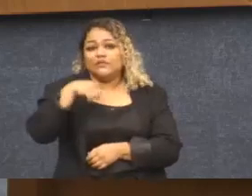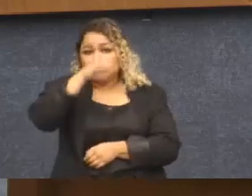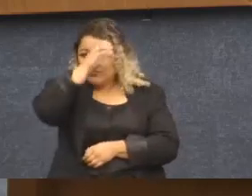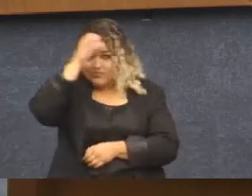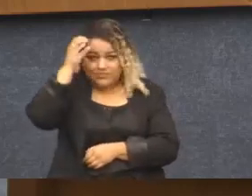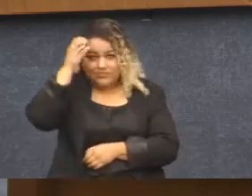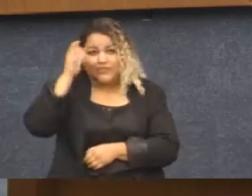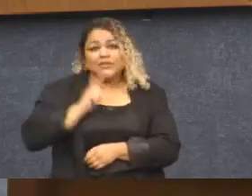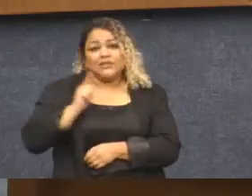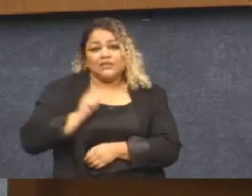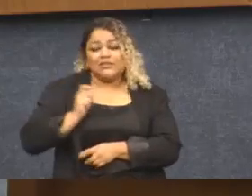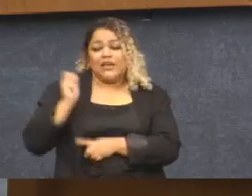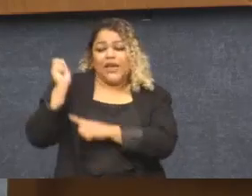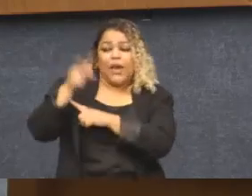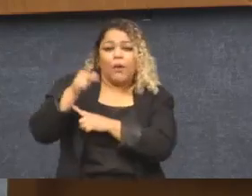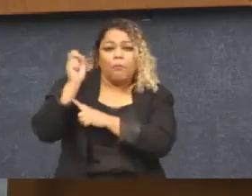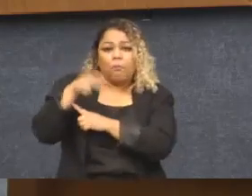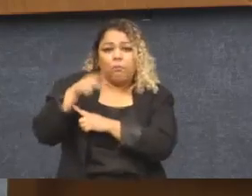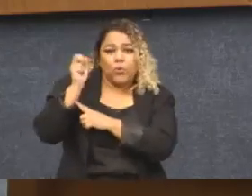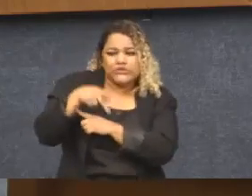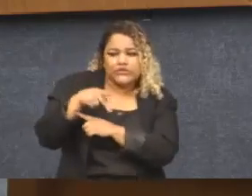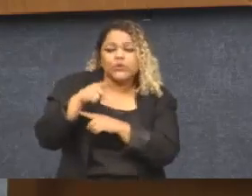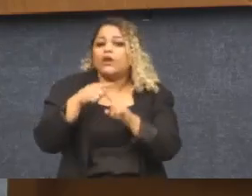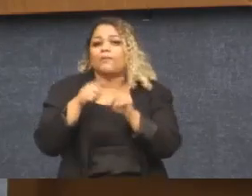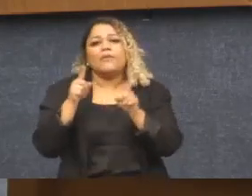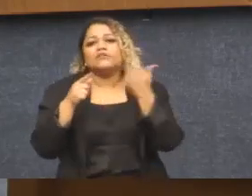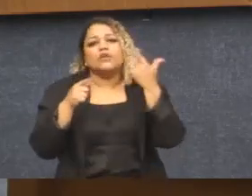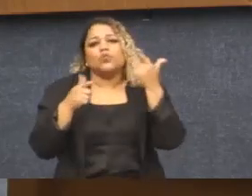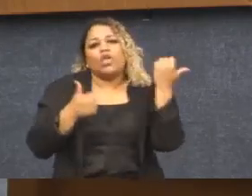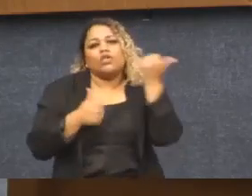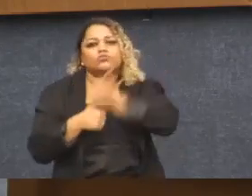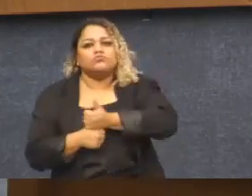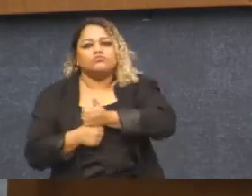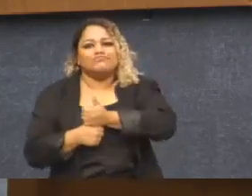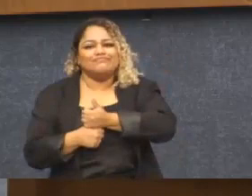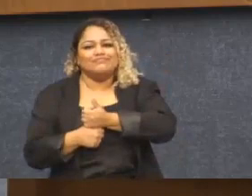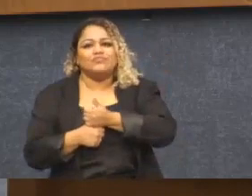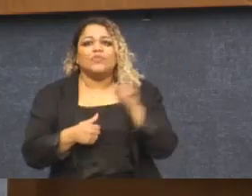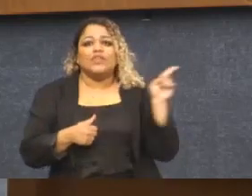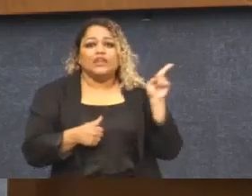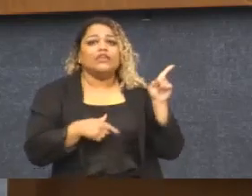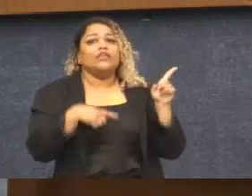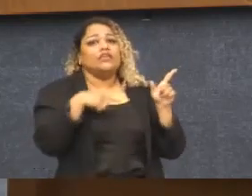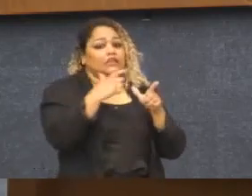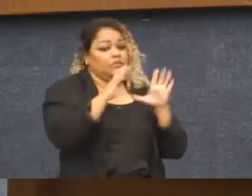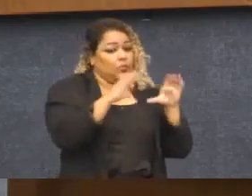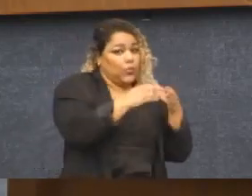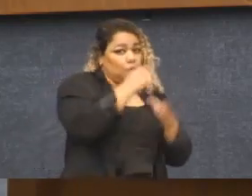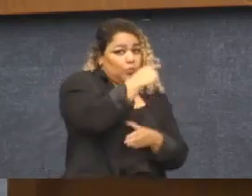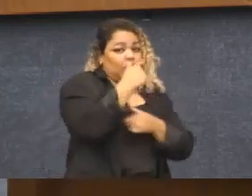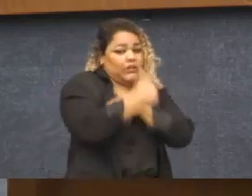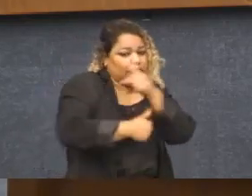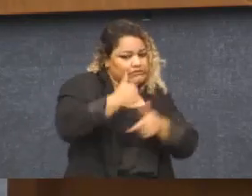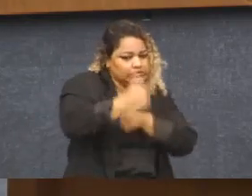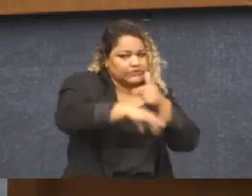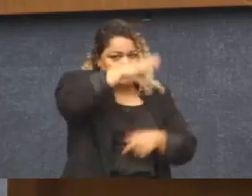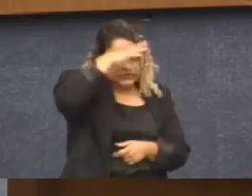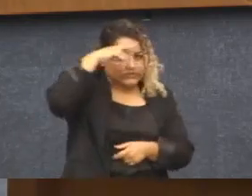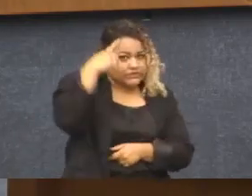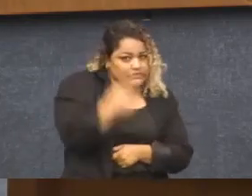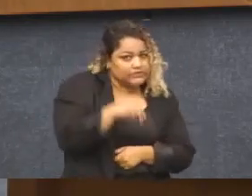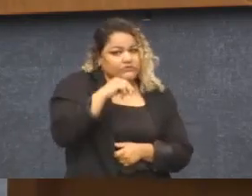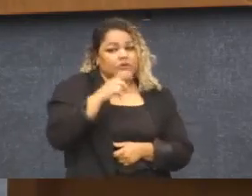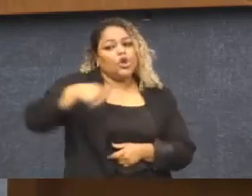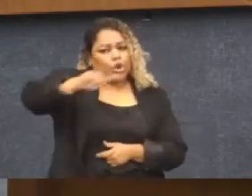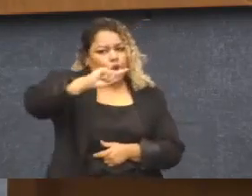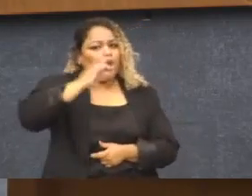de aposentadorias e não de reposição desses quadros. E a turma que sua camisa. Todos nós somos testemunhas. Então,